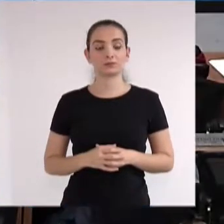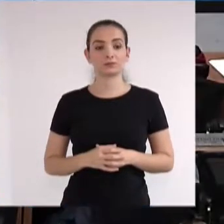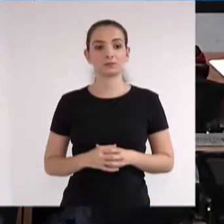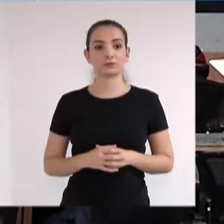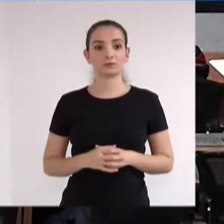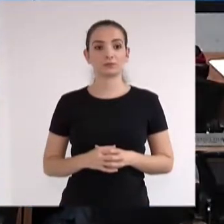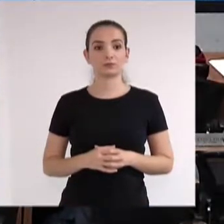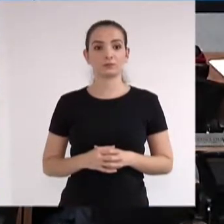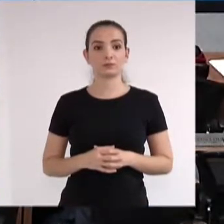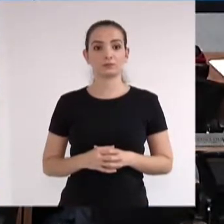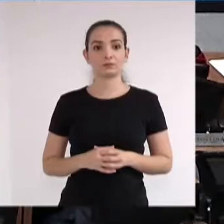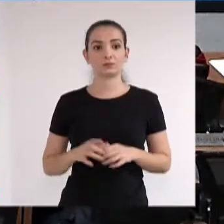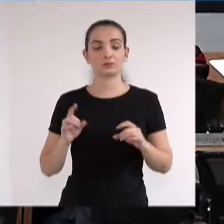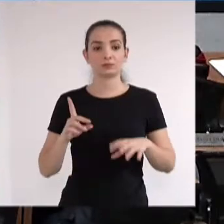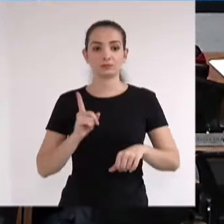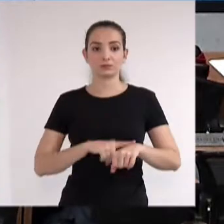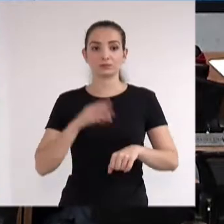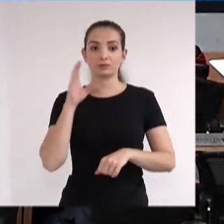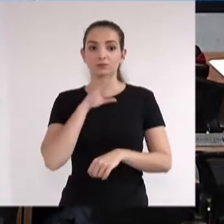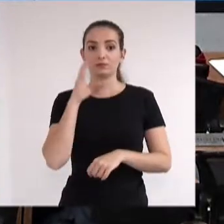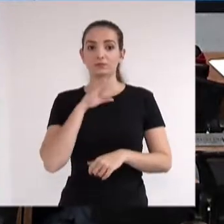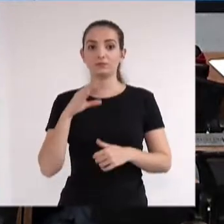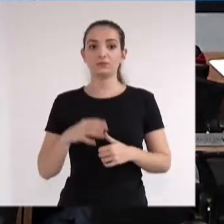É apenas o regime de urgência.